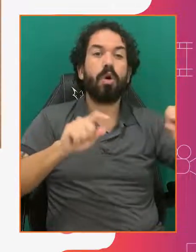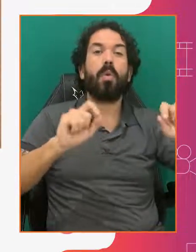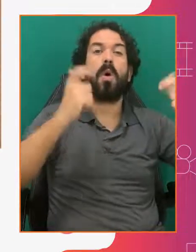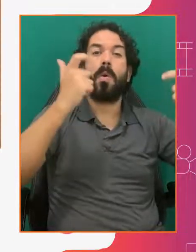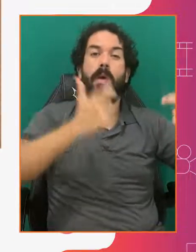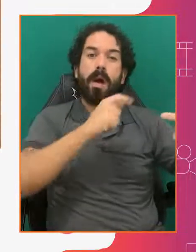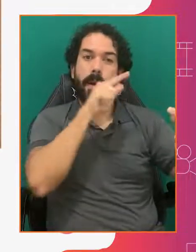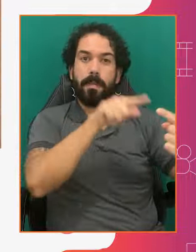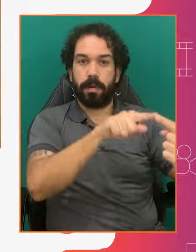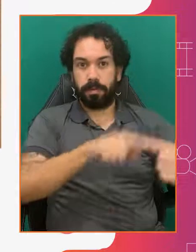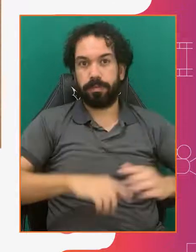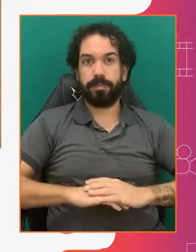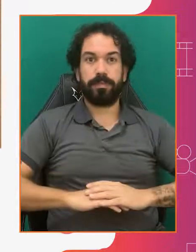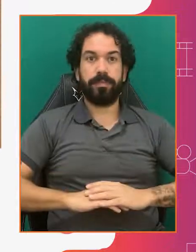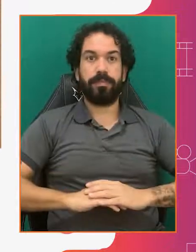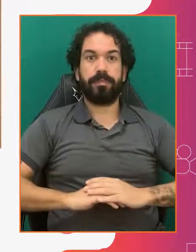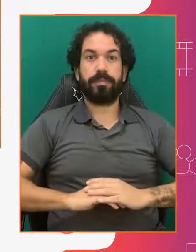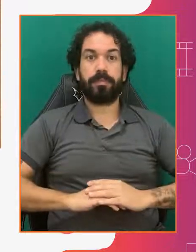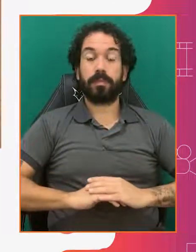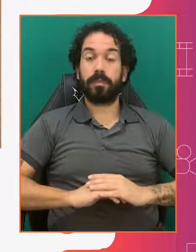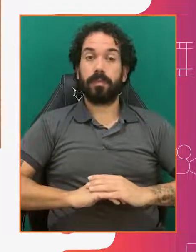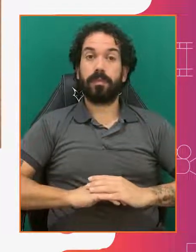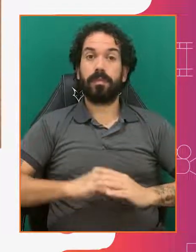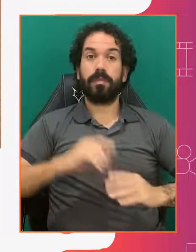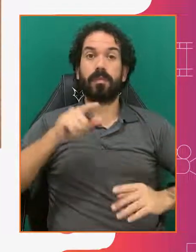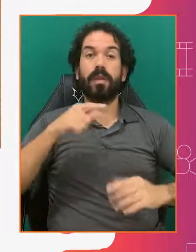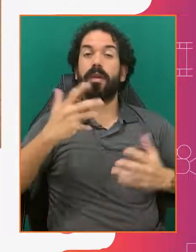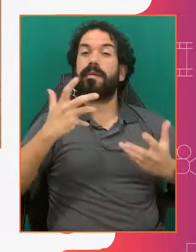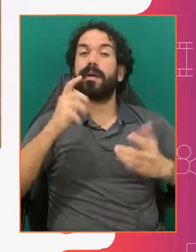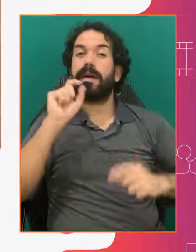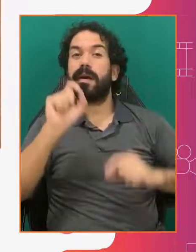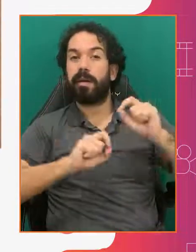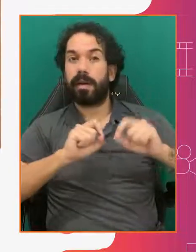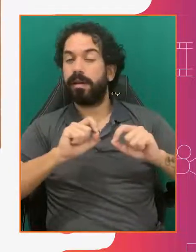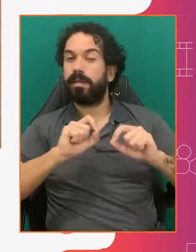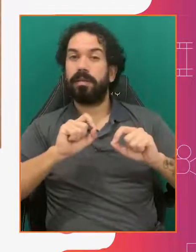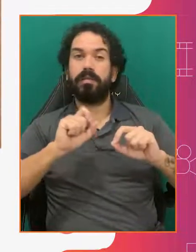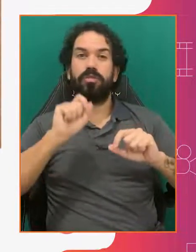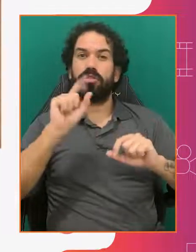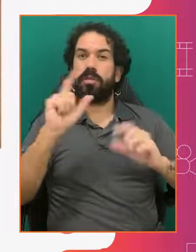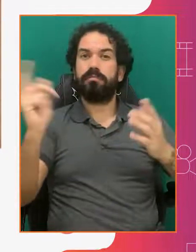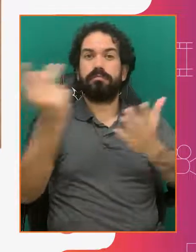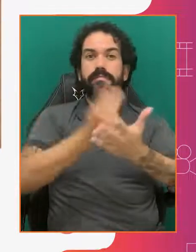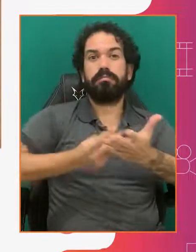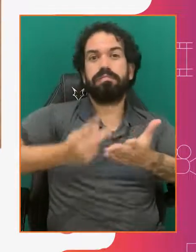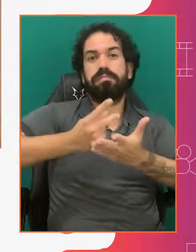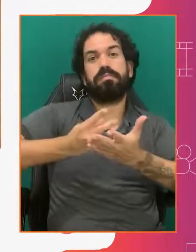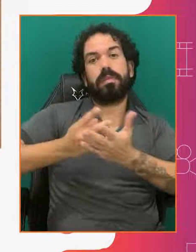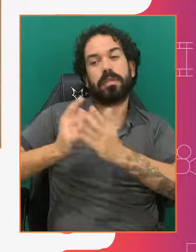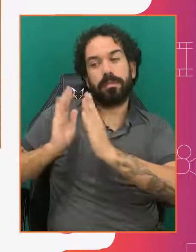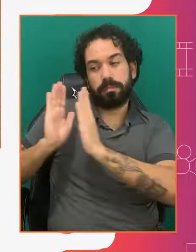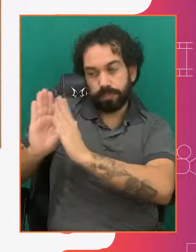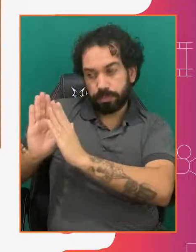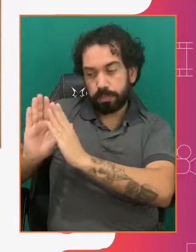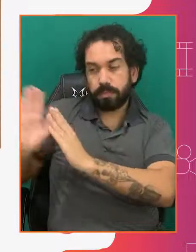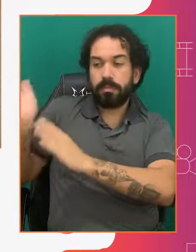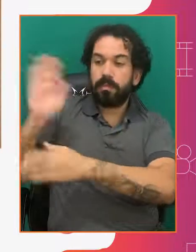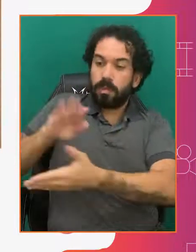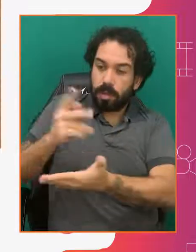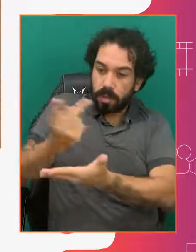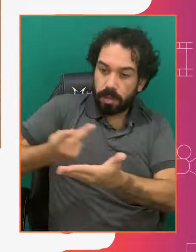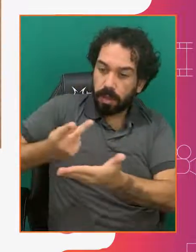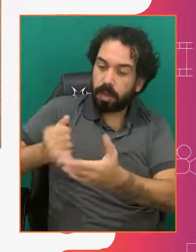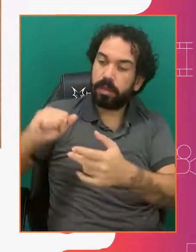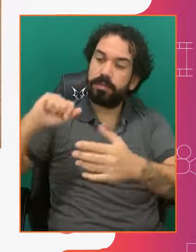de onde você quer chegar. A ideia é simplesmente ir desenhando um desenho após